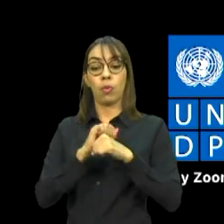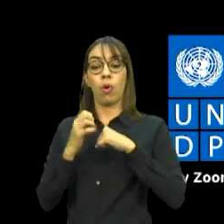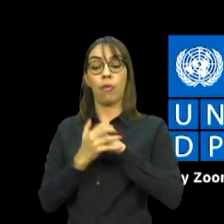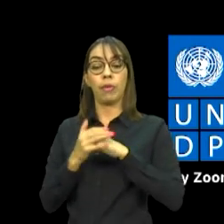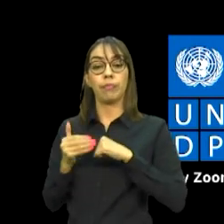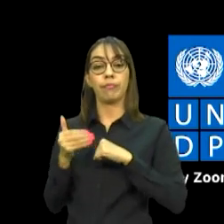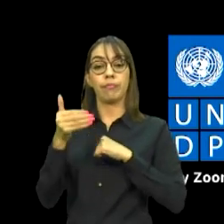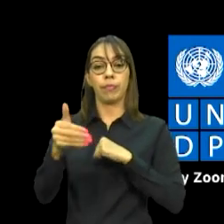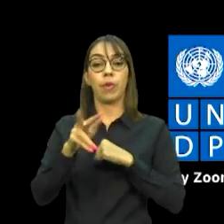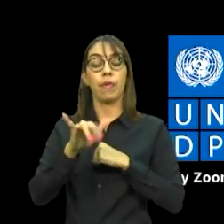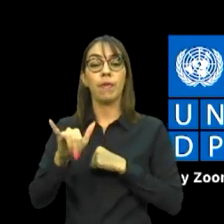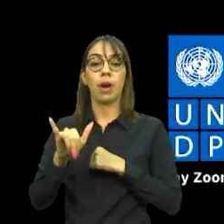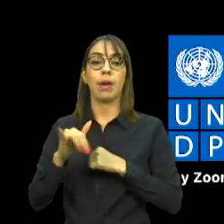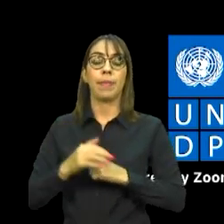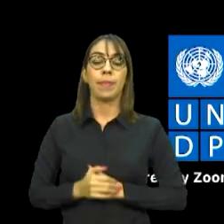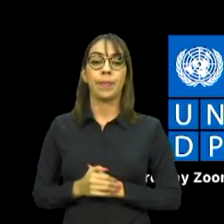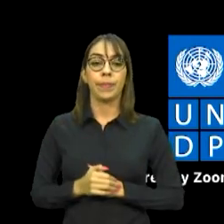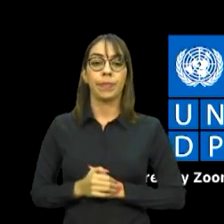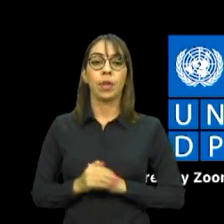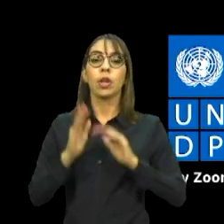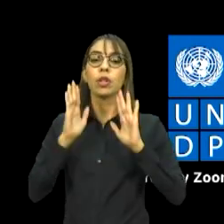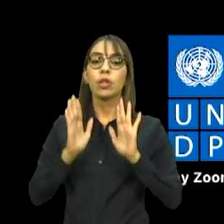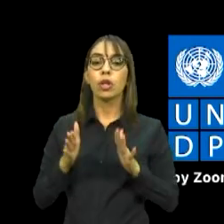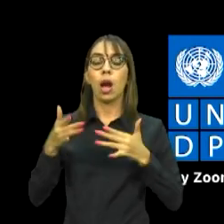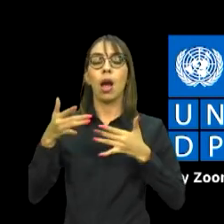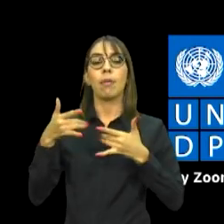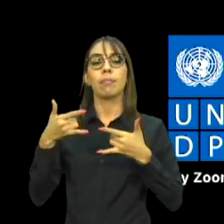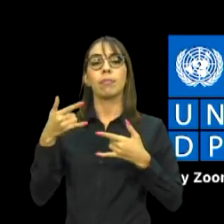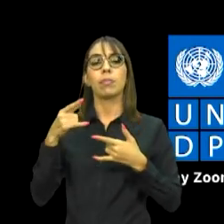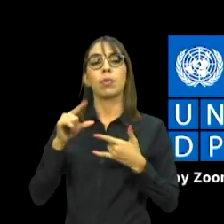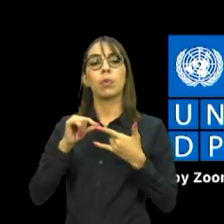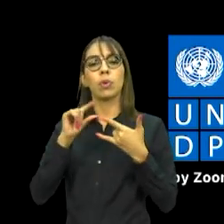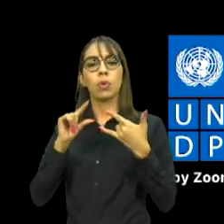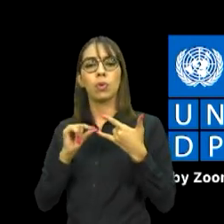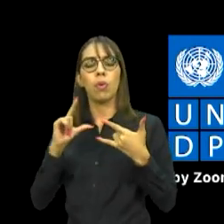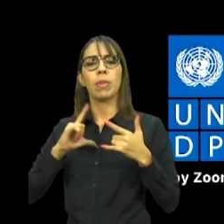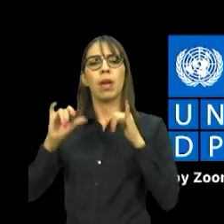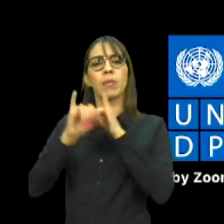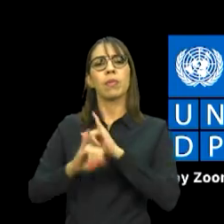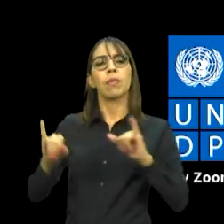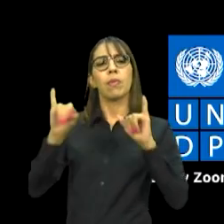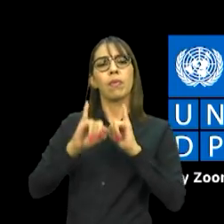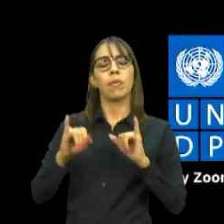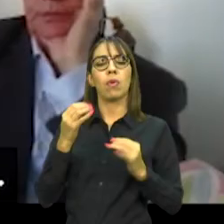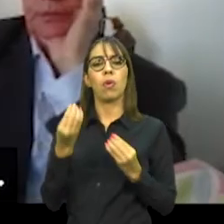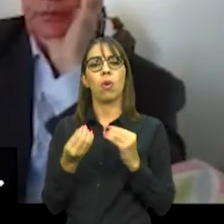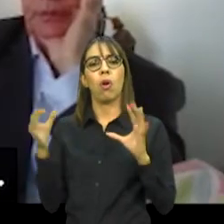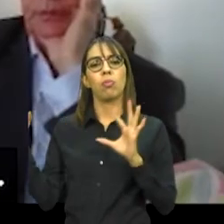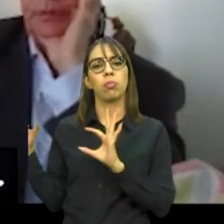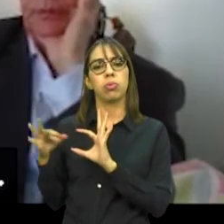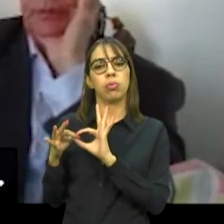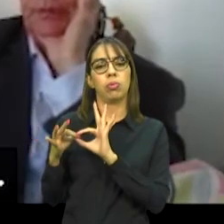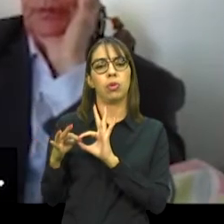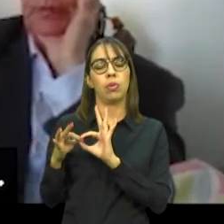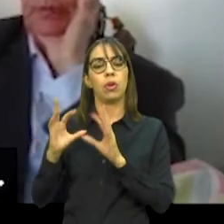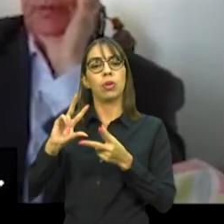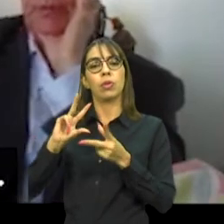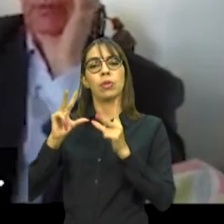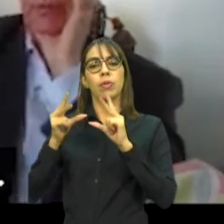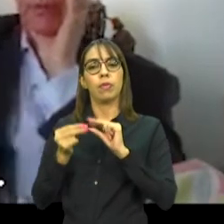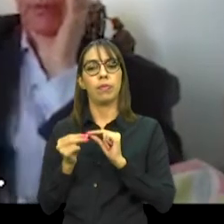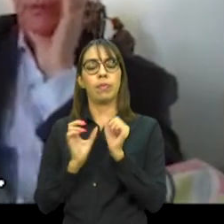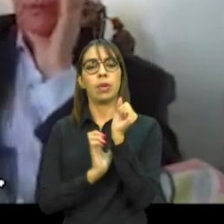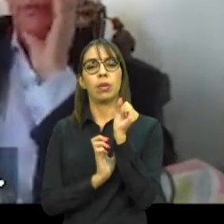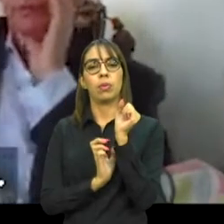pelo YouTube o lançamento da ONU do relatório Covid-19 e Desenvolvimento Sustentável, onde